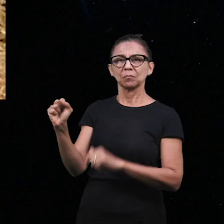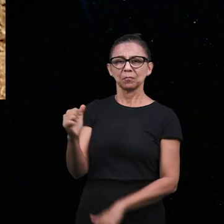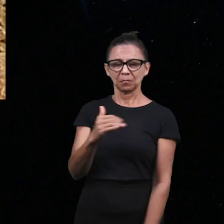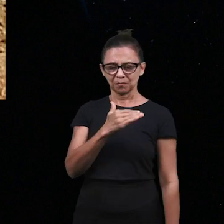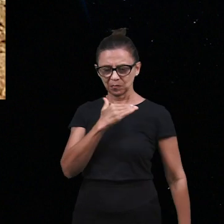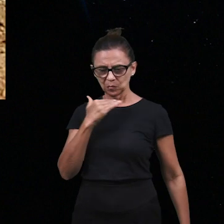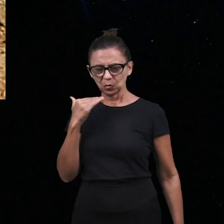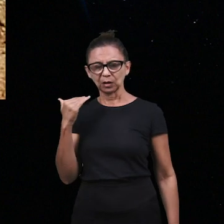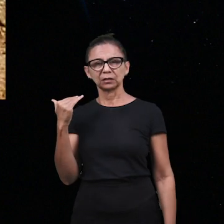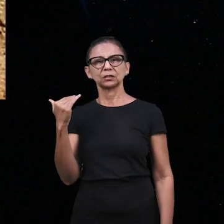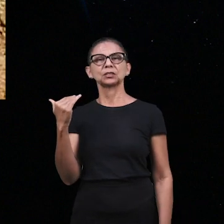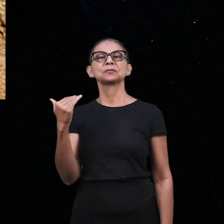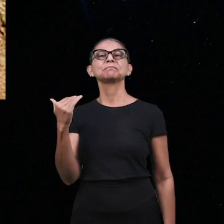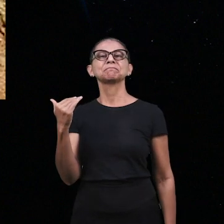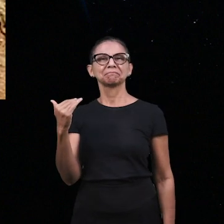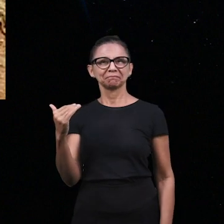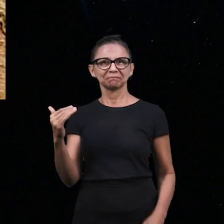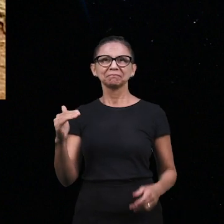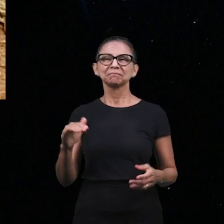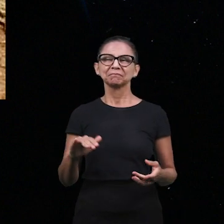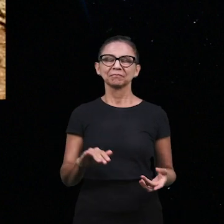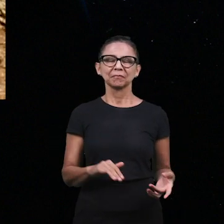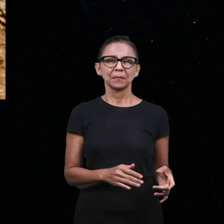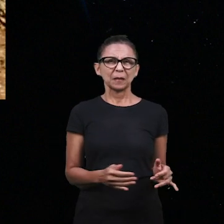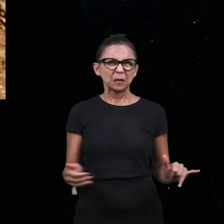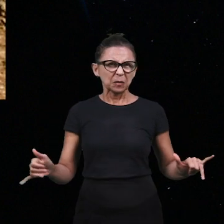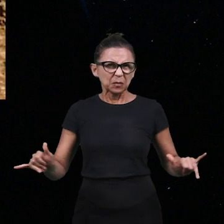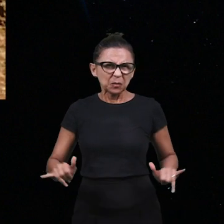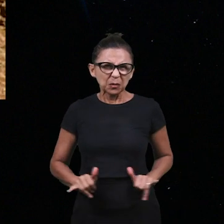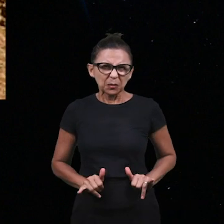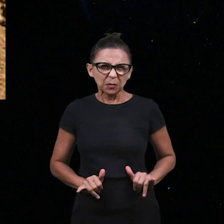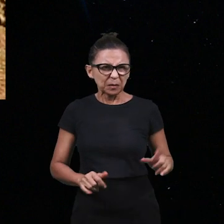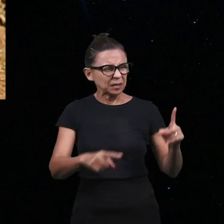a morte,